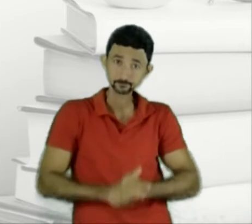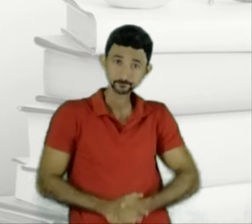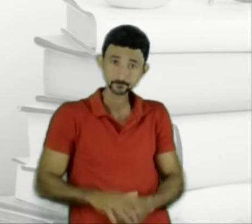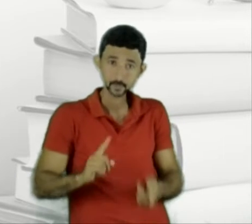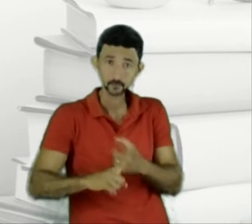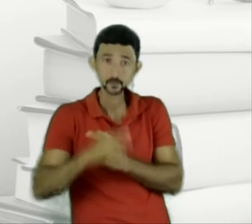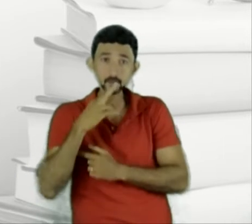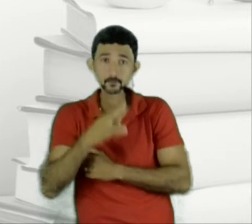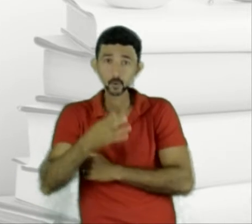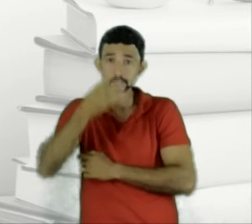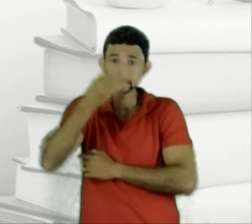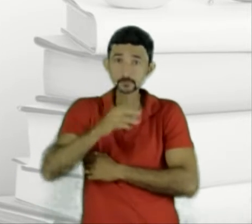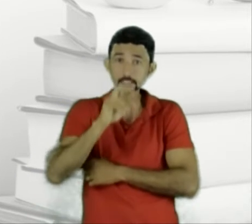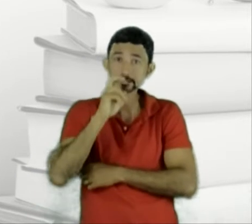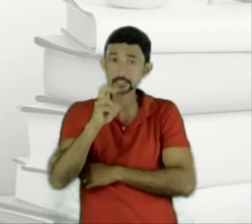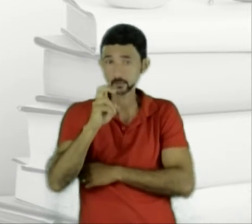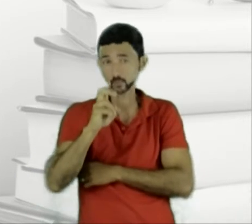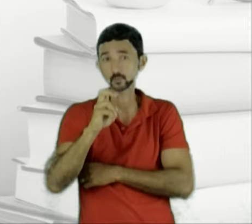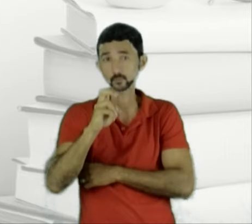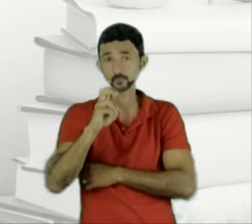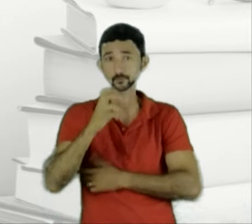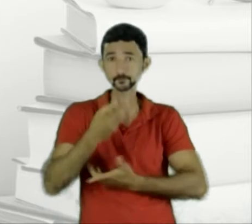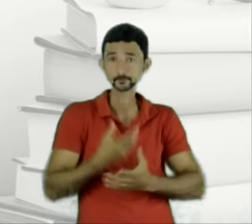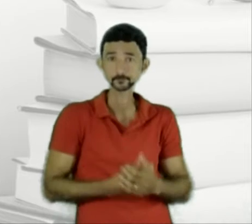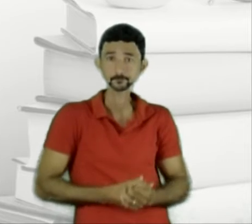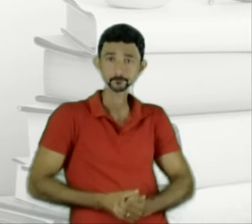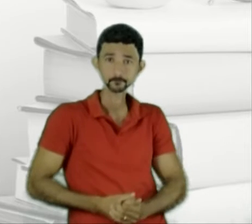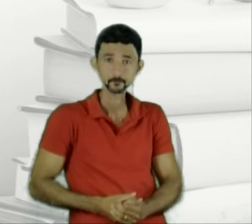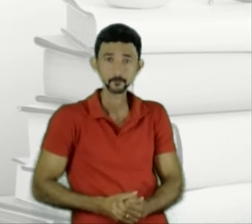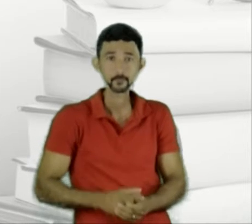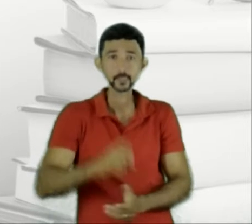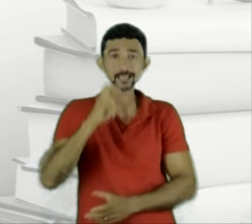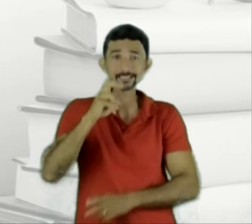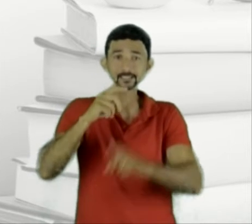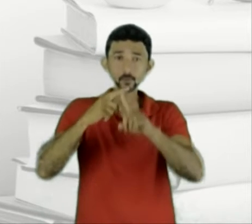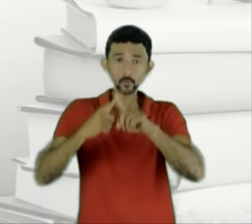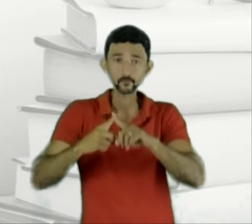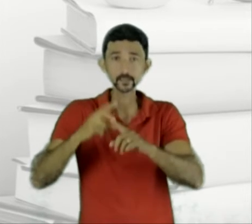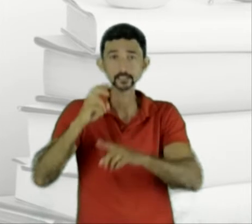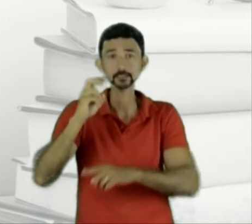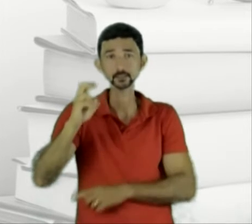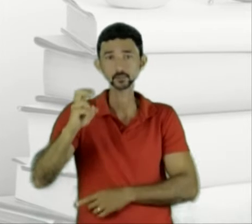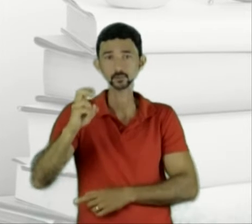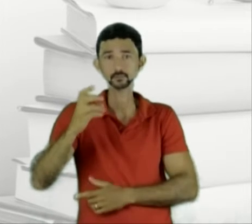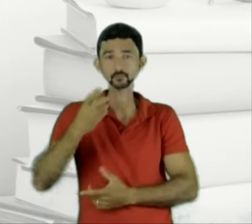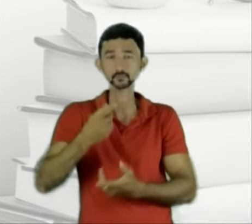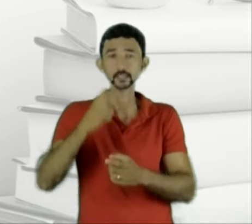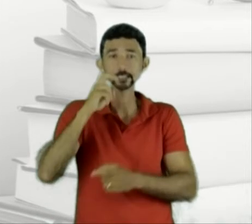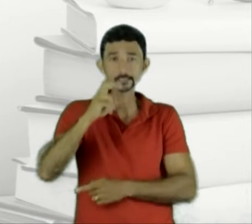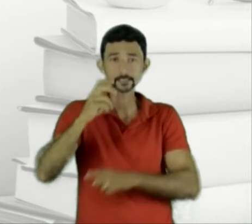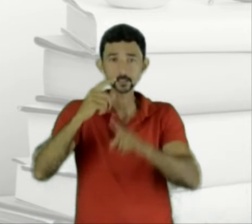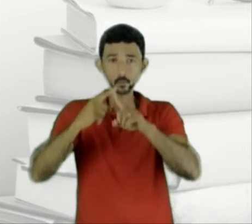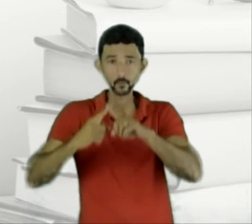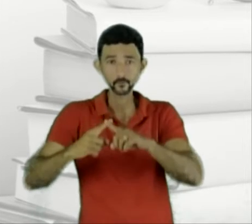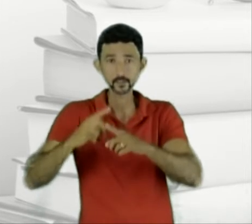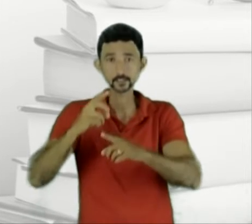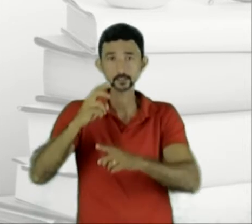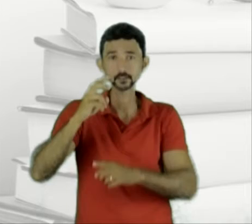posso obter o resultado 5. E aí eu tenho 5 vezes x, que eu posso escrever simplesmente como